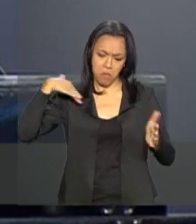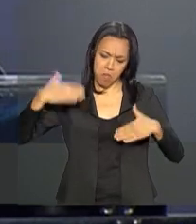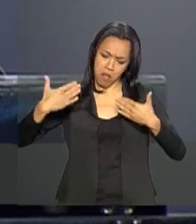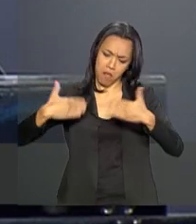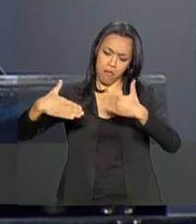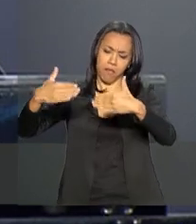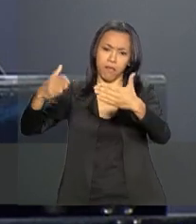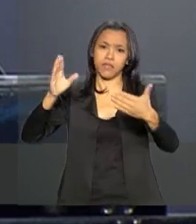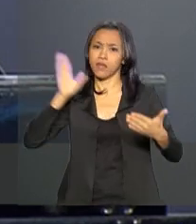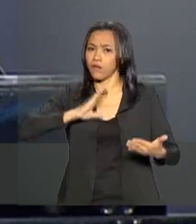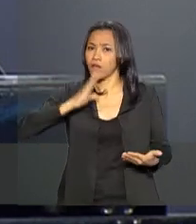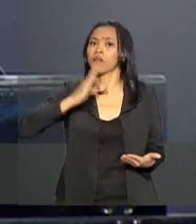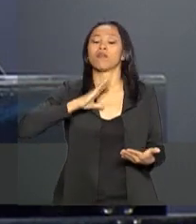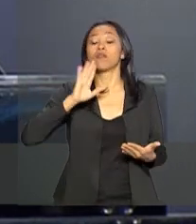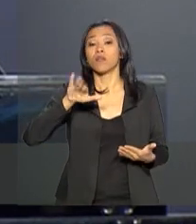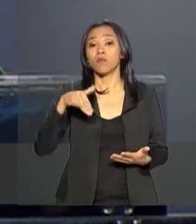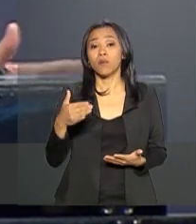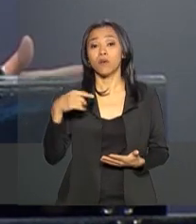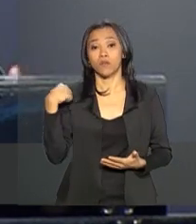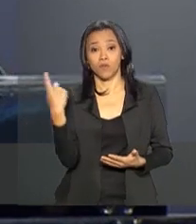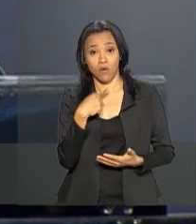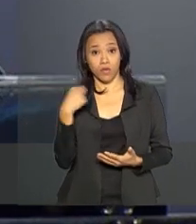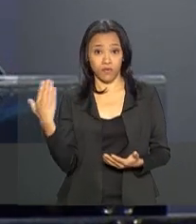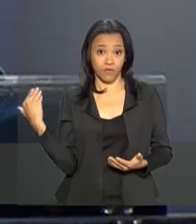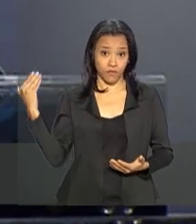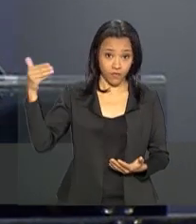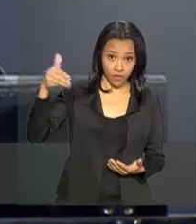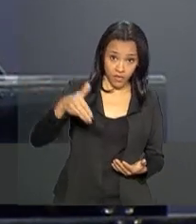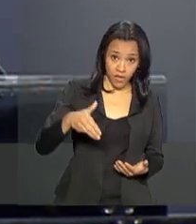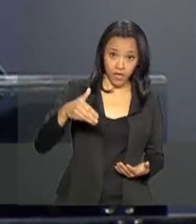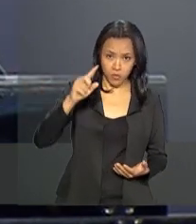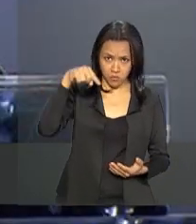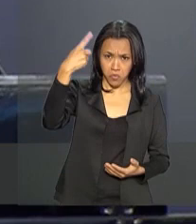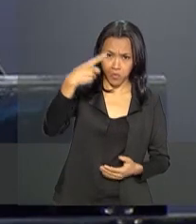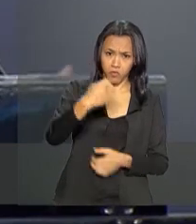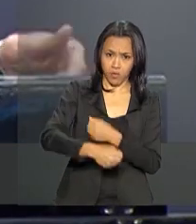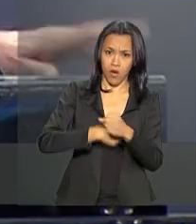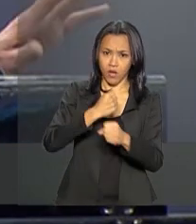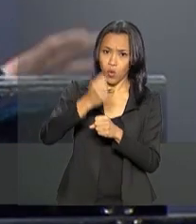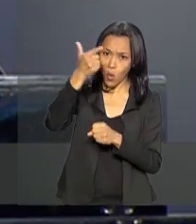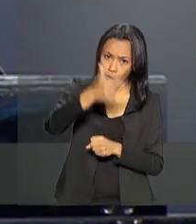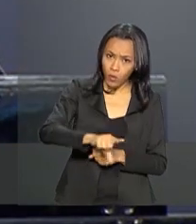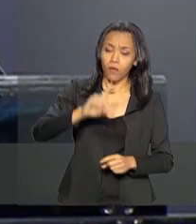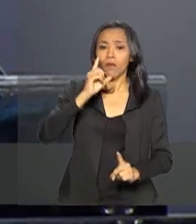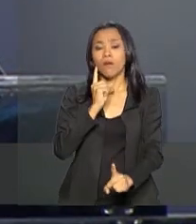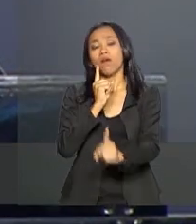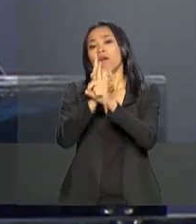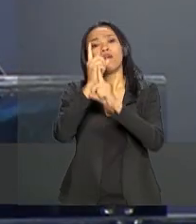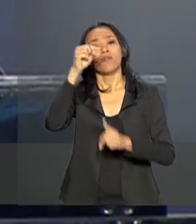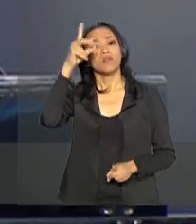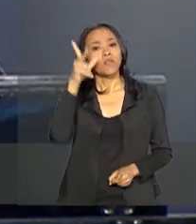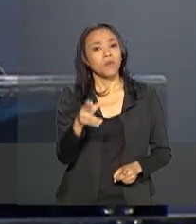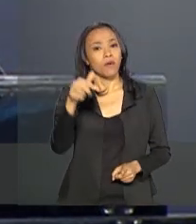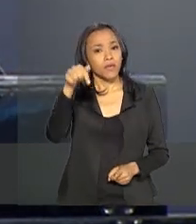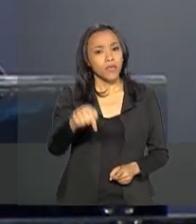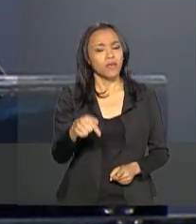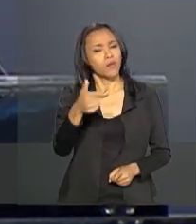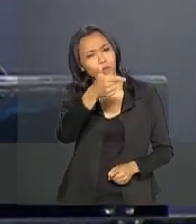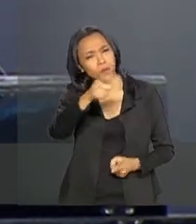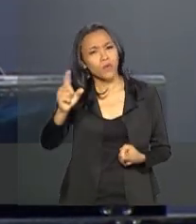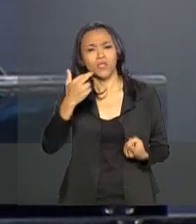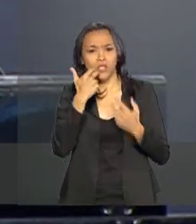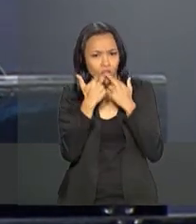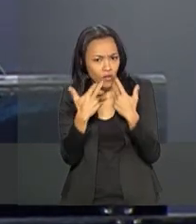maior. Então, quando nós viermos ao Salão do Automóvel no ano que vem, certa e seguramente, outros avanços